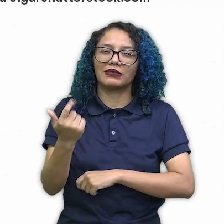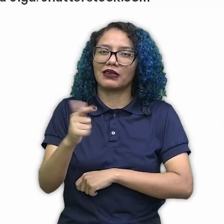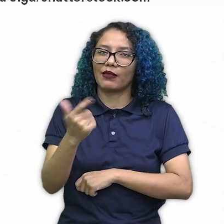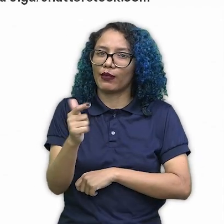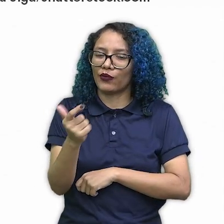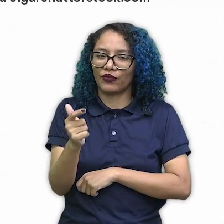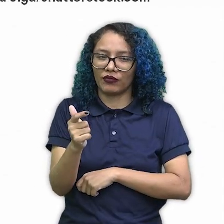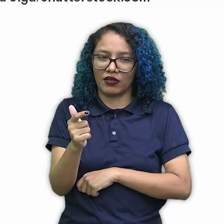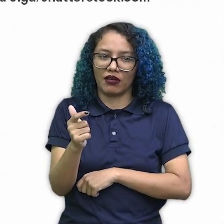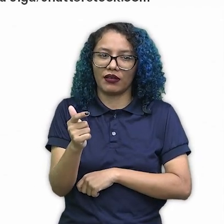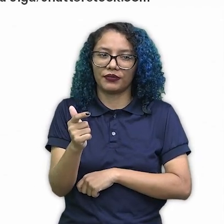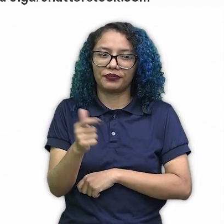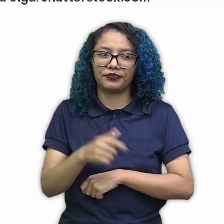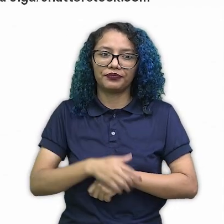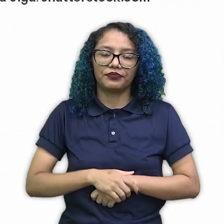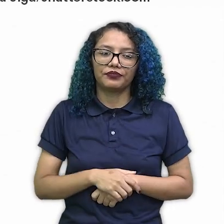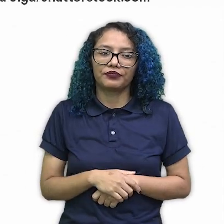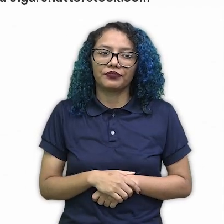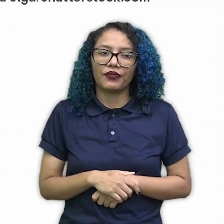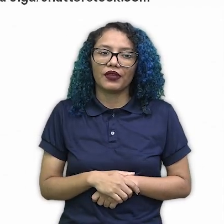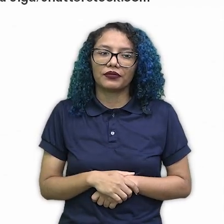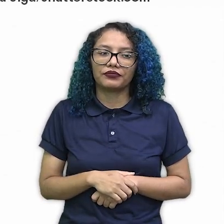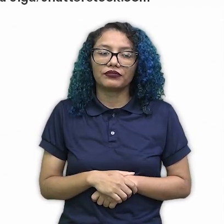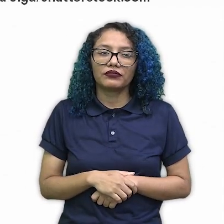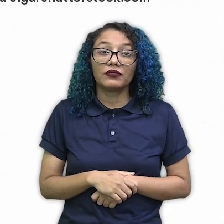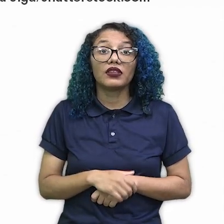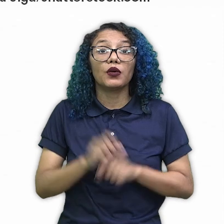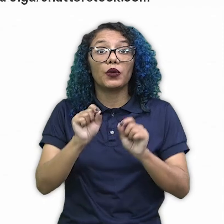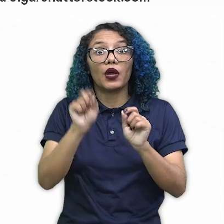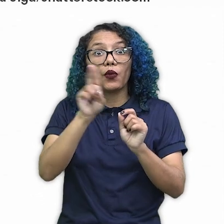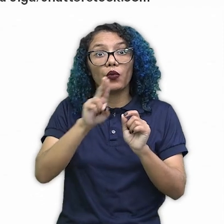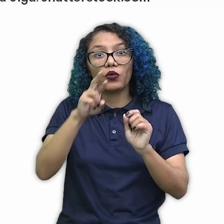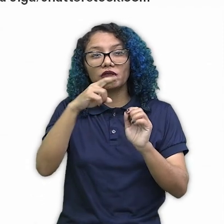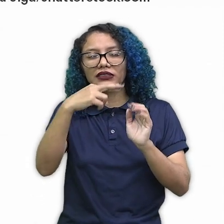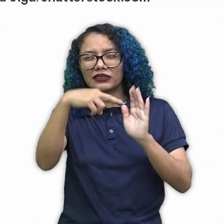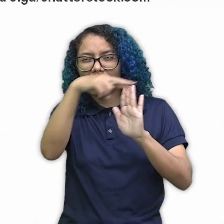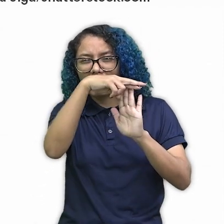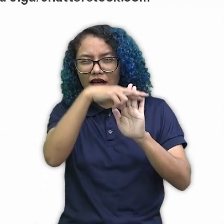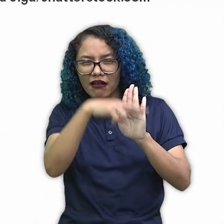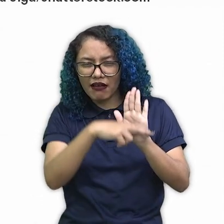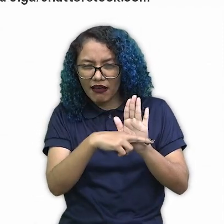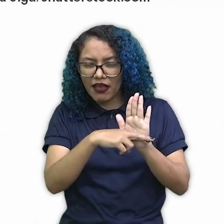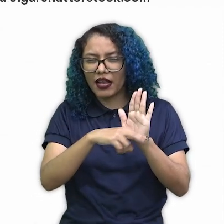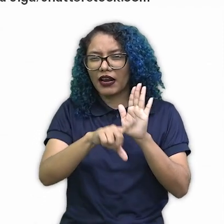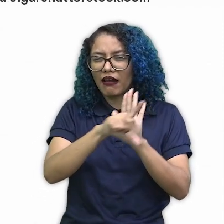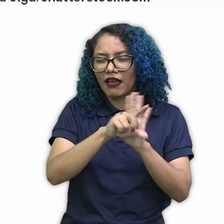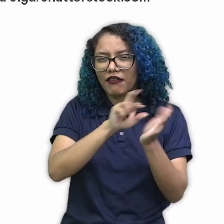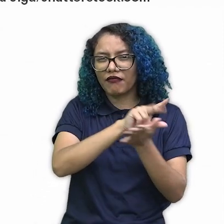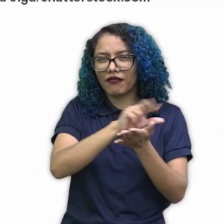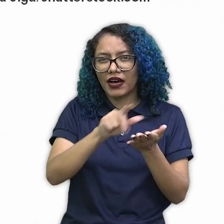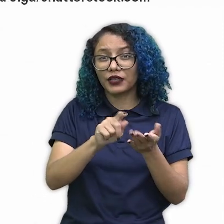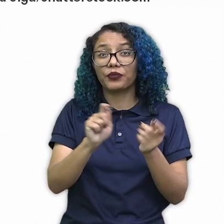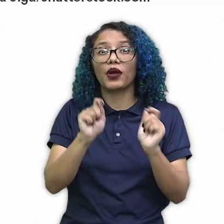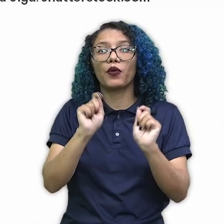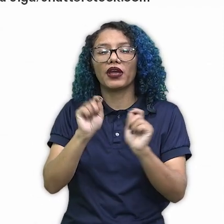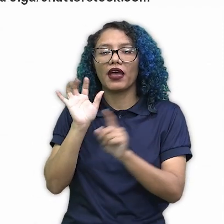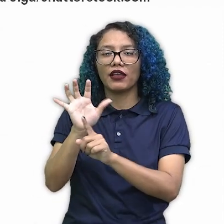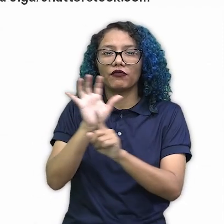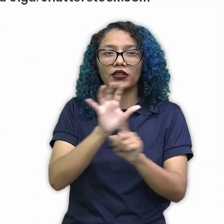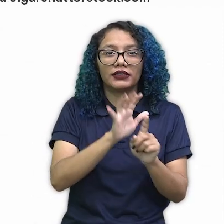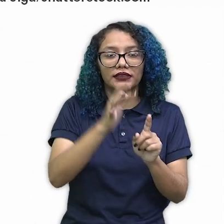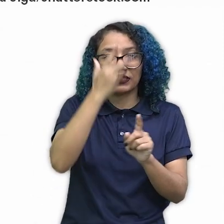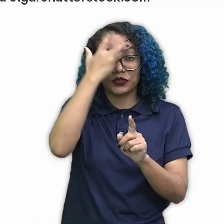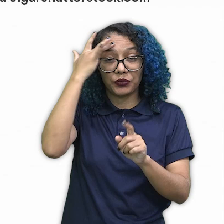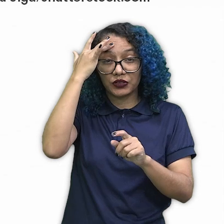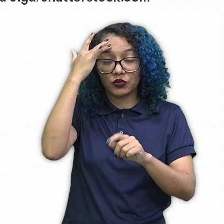despreparadas, que interiorizam as ideologias e as leis estabelecidas em defesa do macropoder, disciplinando